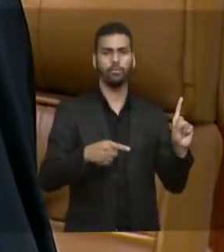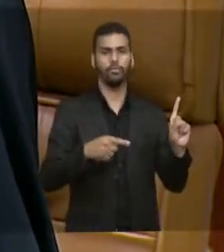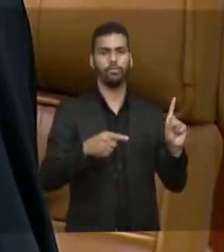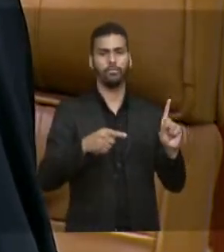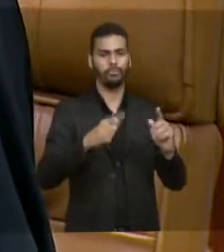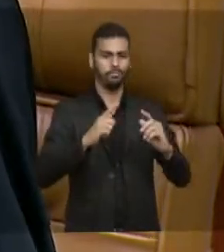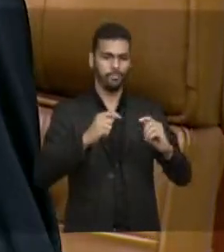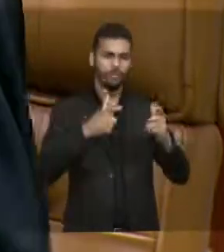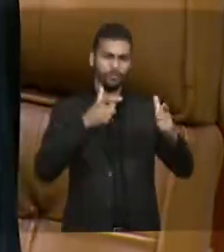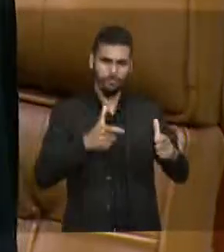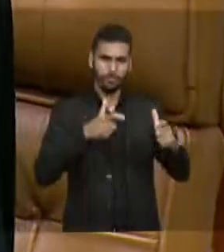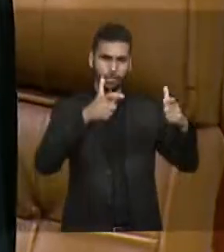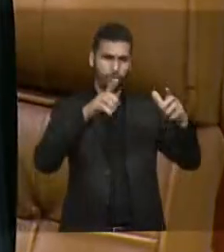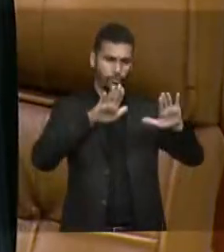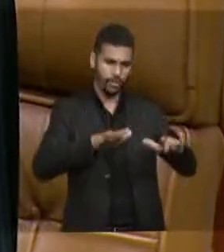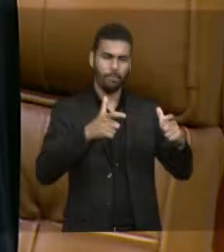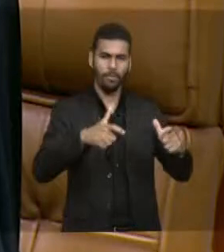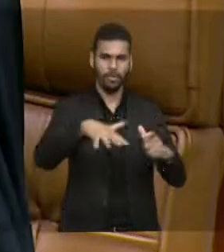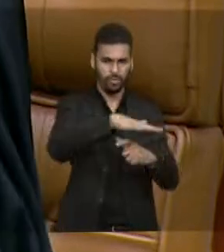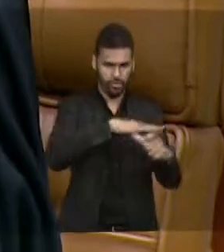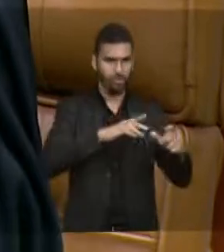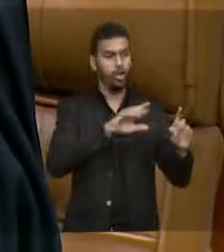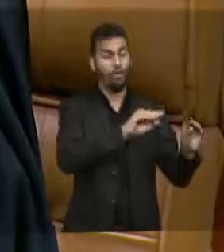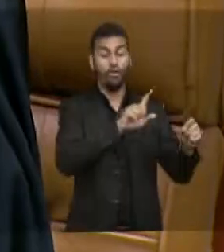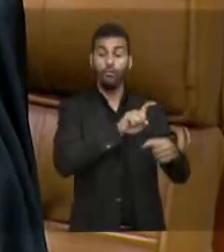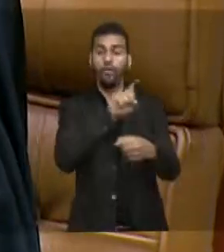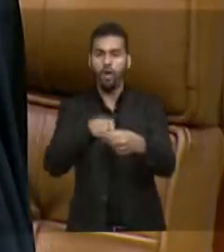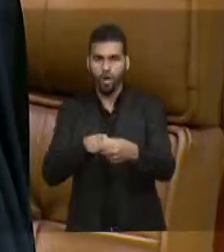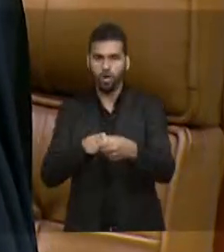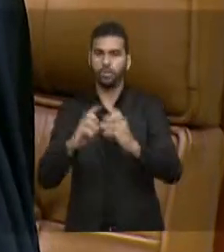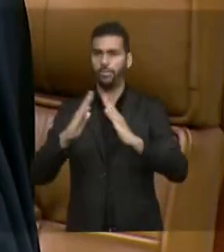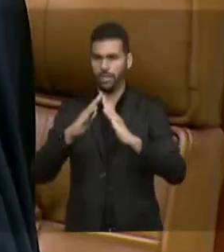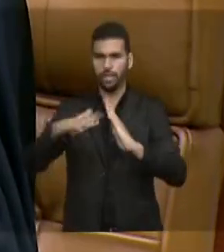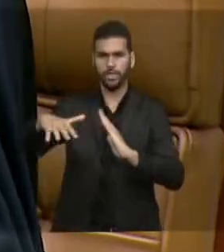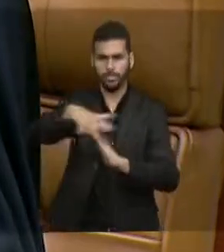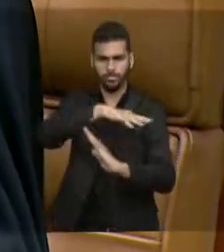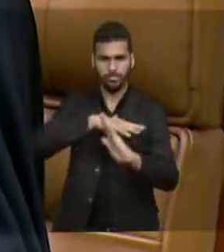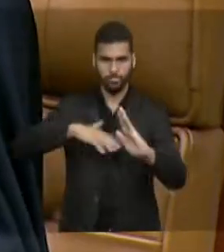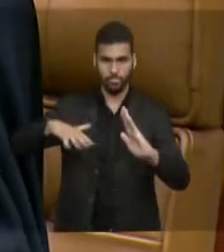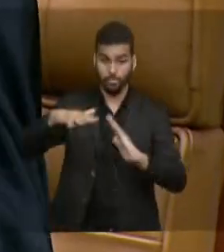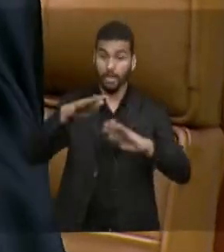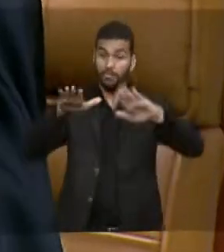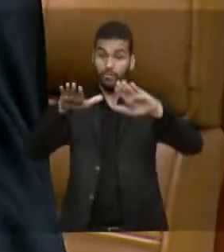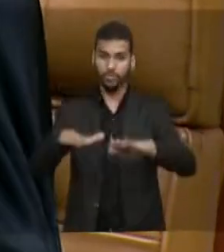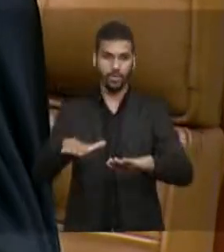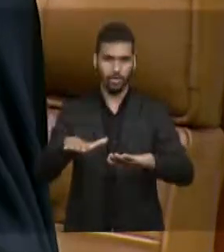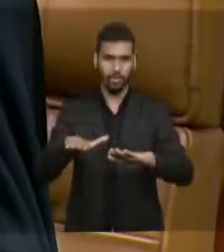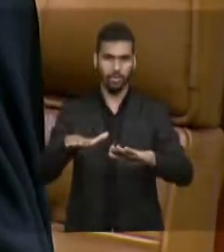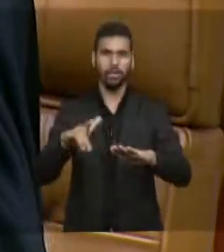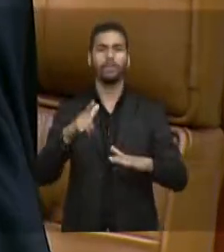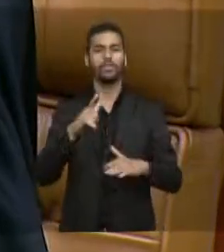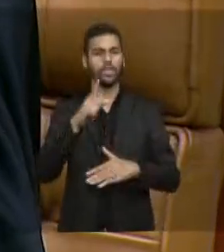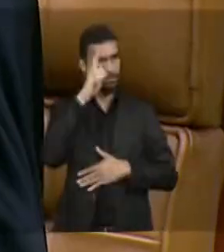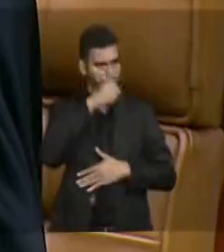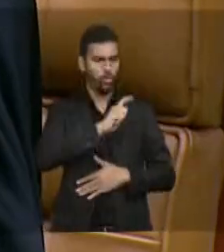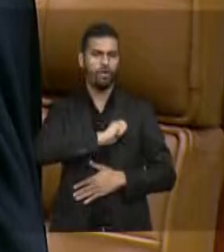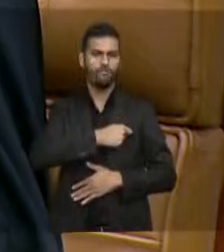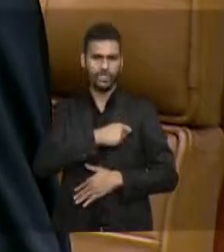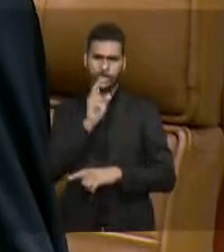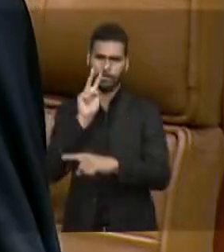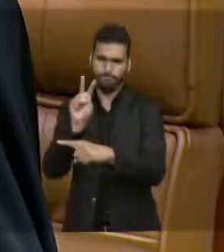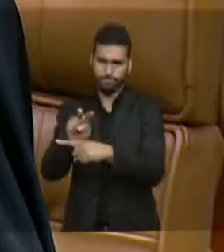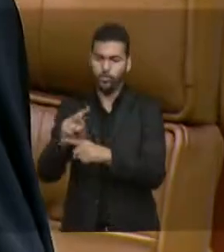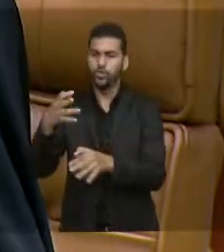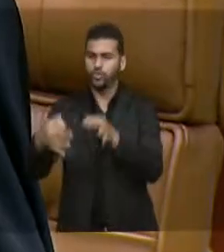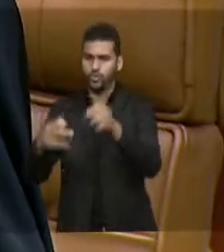comarca Retornam a sua comarca e nós estamos delegando essa fiscalização a fiscalização somente ao